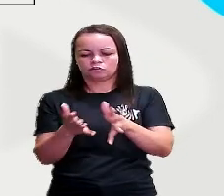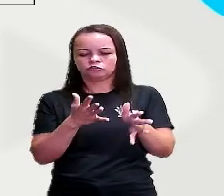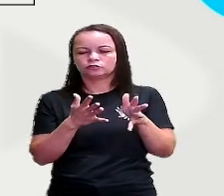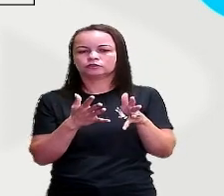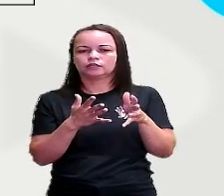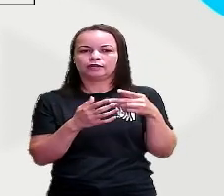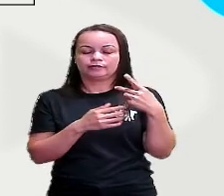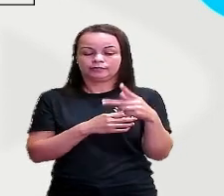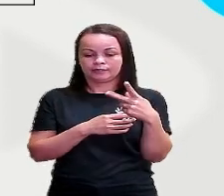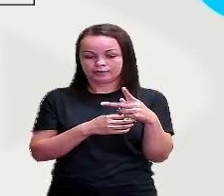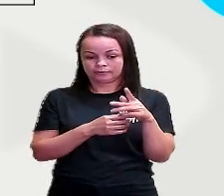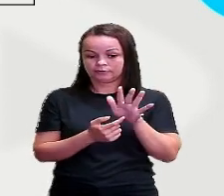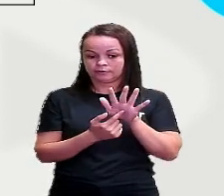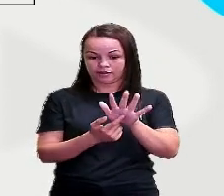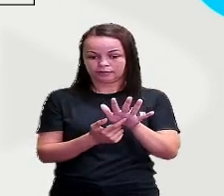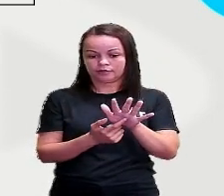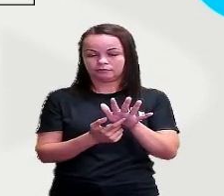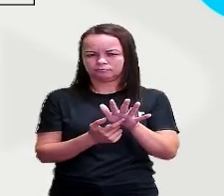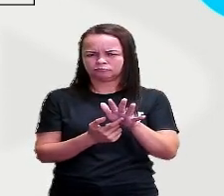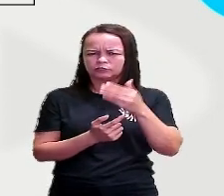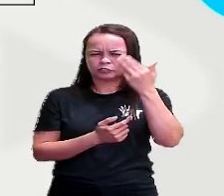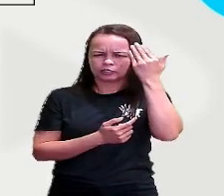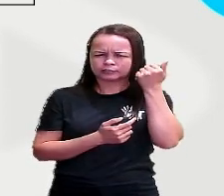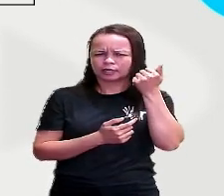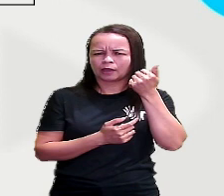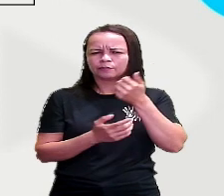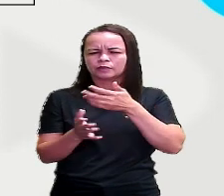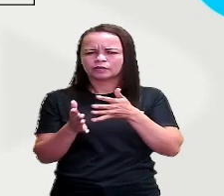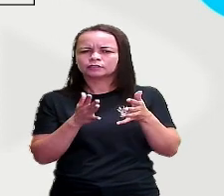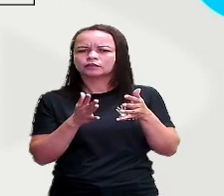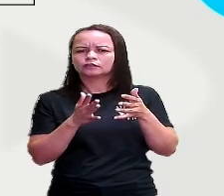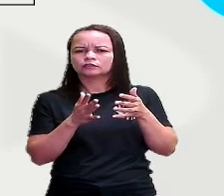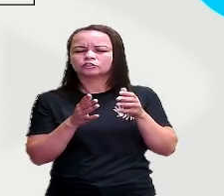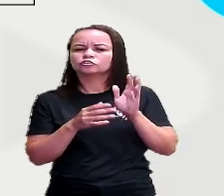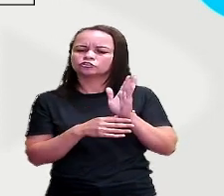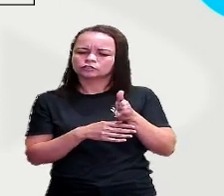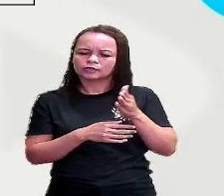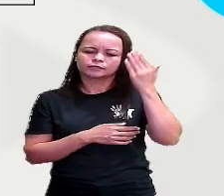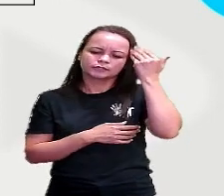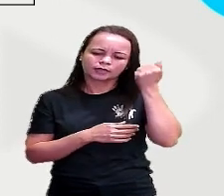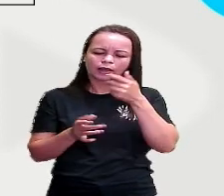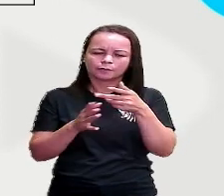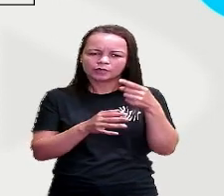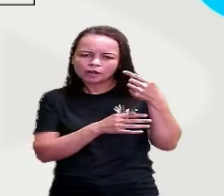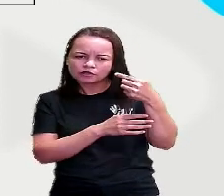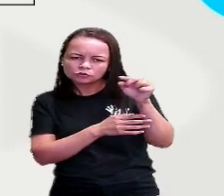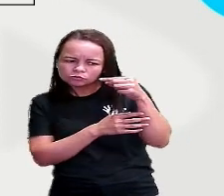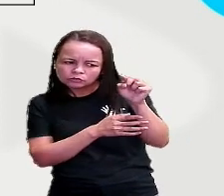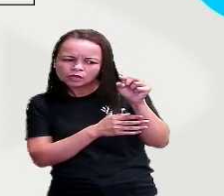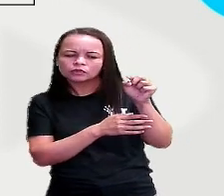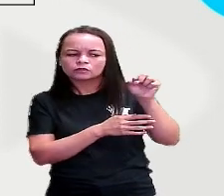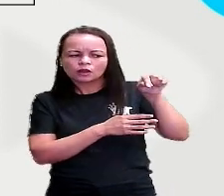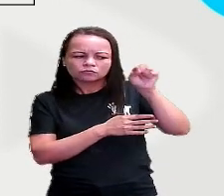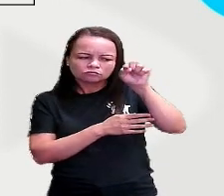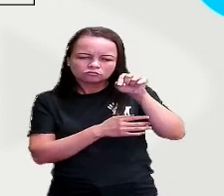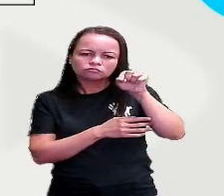daí, você já identificou que é a antepenúltima, então ela já vai ser proparoxítona e automaticamente ela já vai ter que ser acentuada, porque é uma